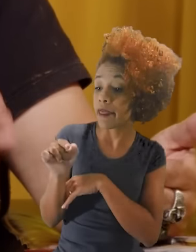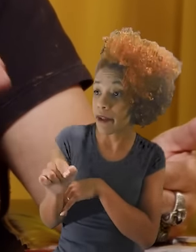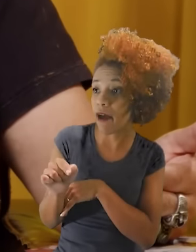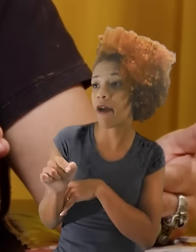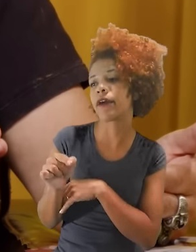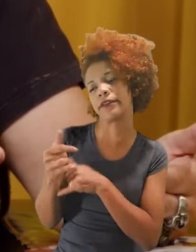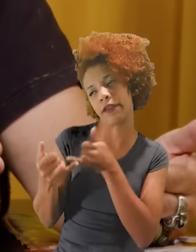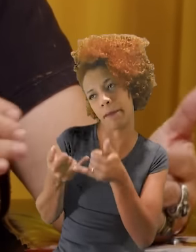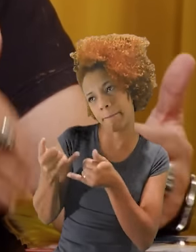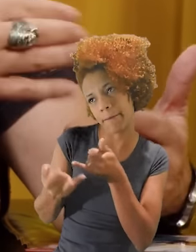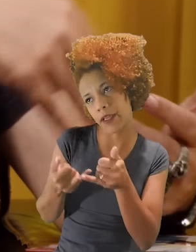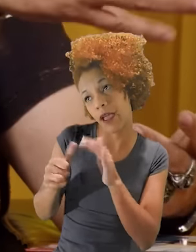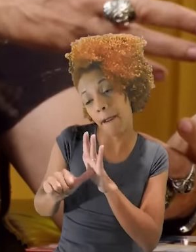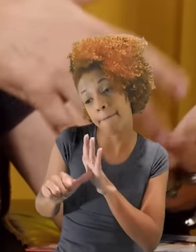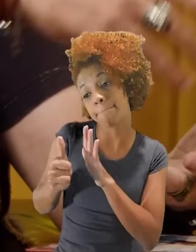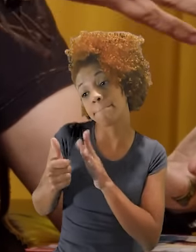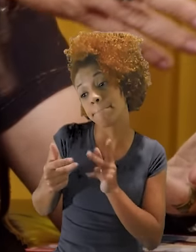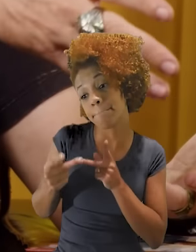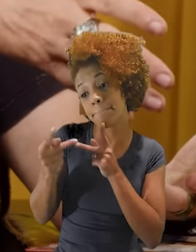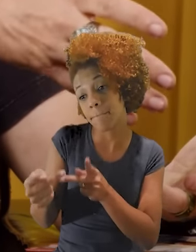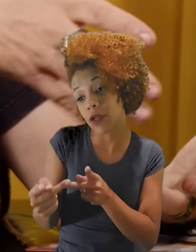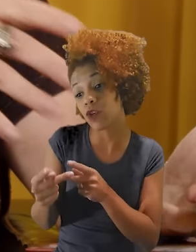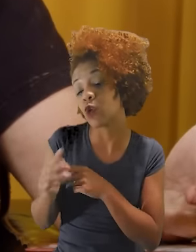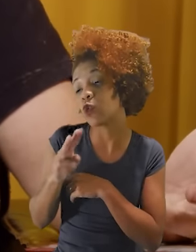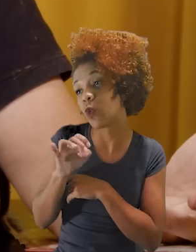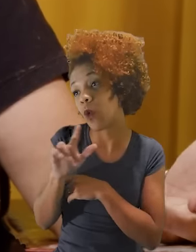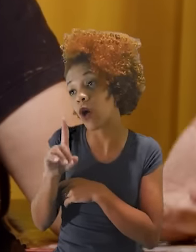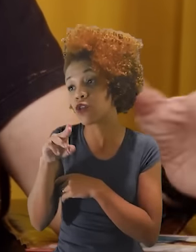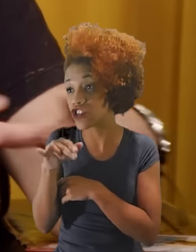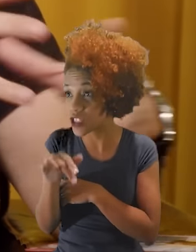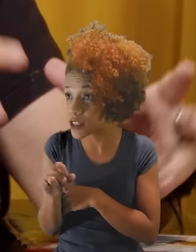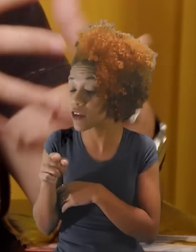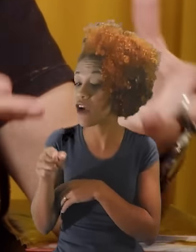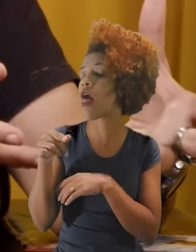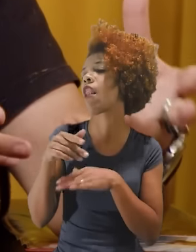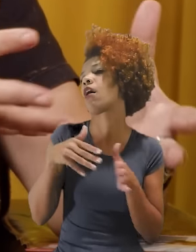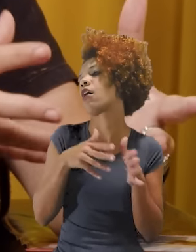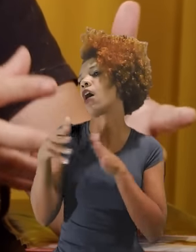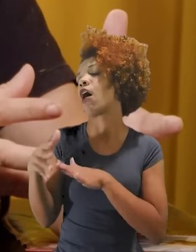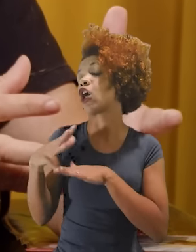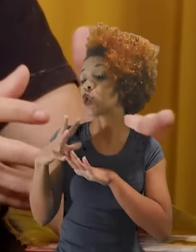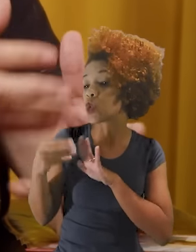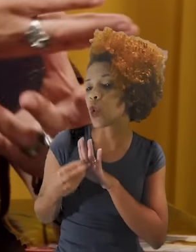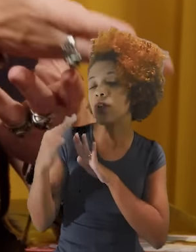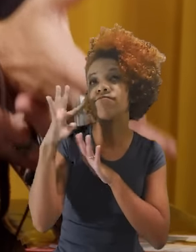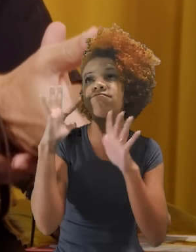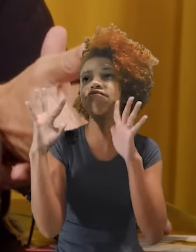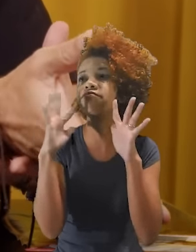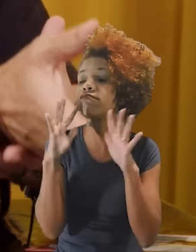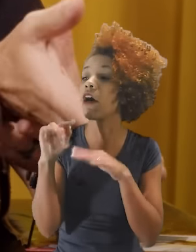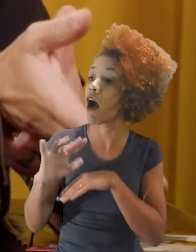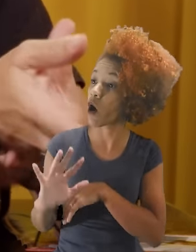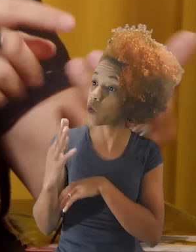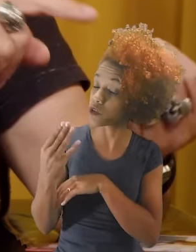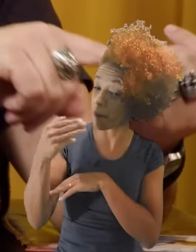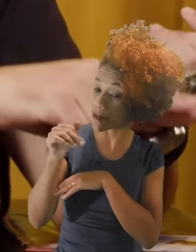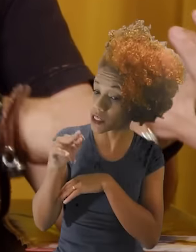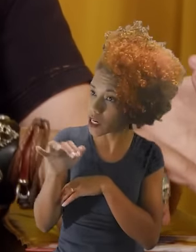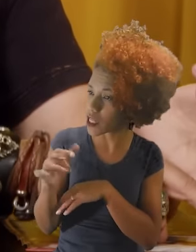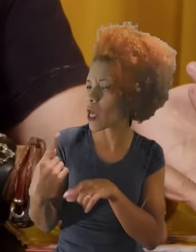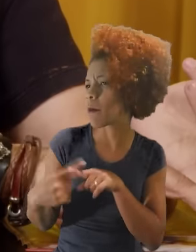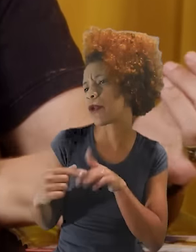que a gente sempre brinca, né? Que fala que as primeiras vezes da infância do Walt Disney foi lá, e toda a magia, de fato, aconteceu em Marceline. Por quê?